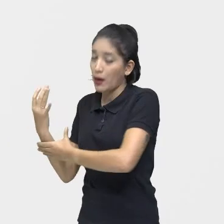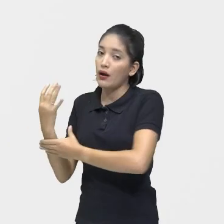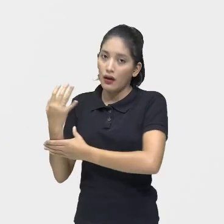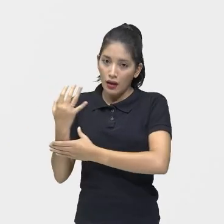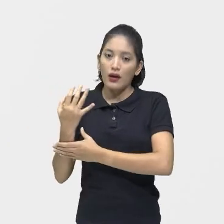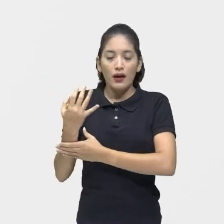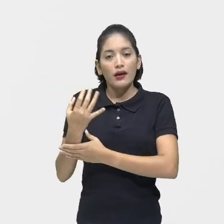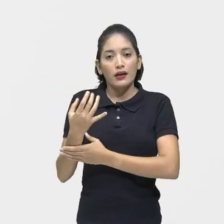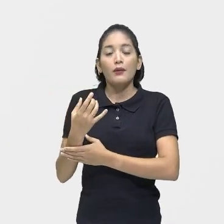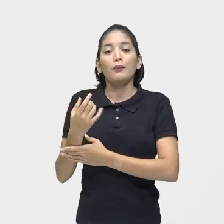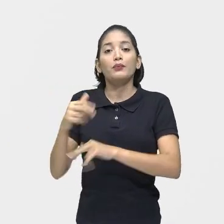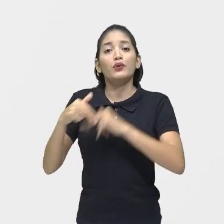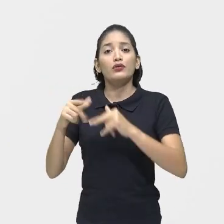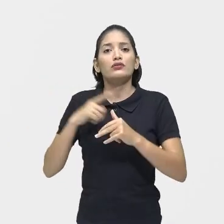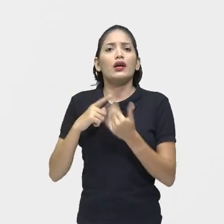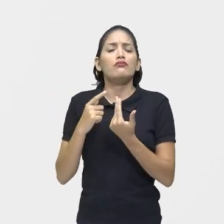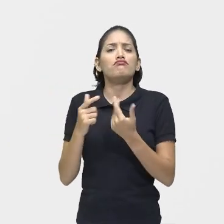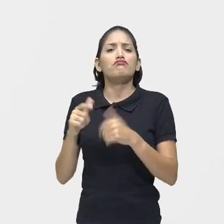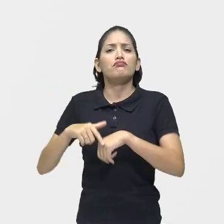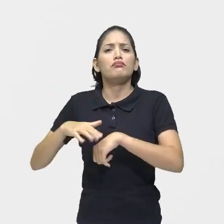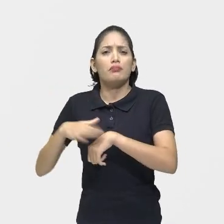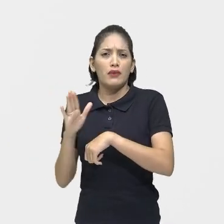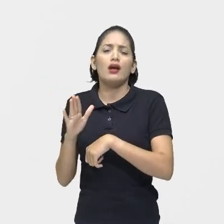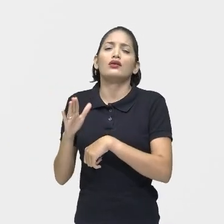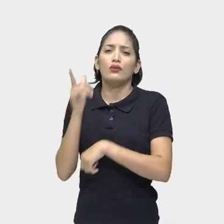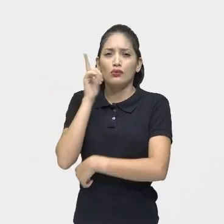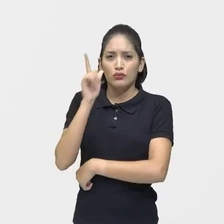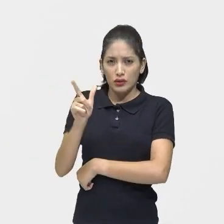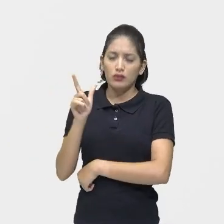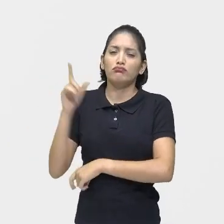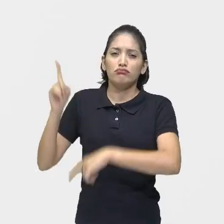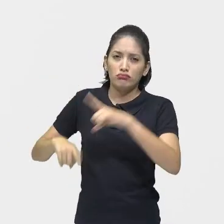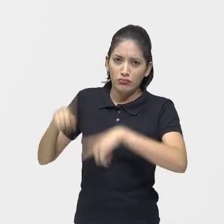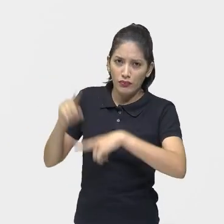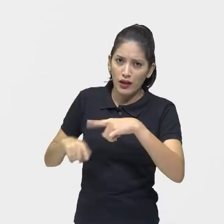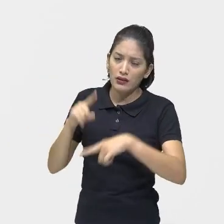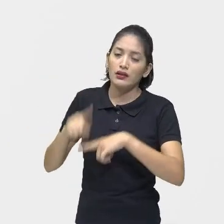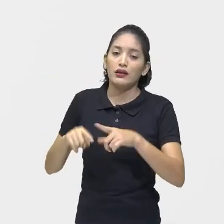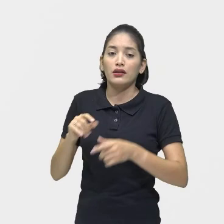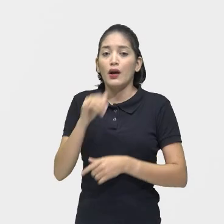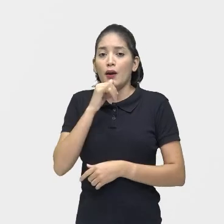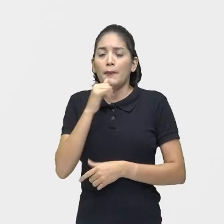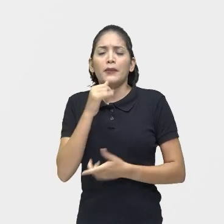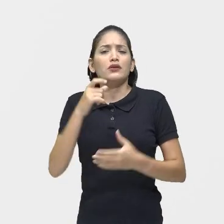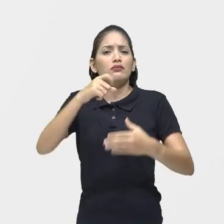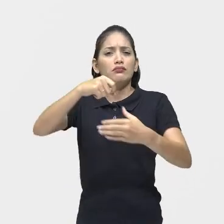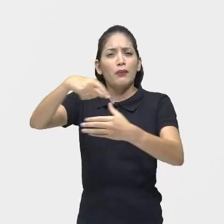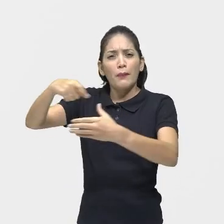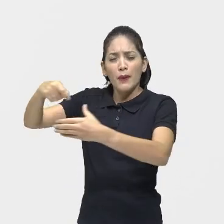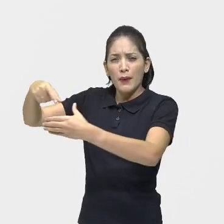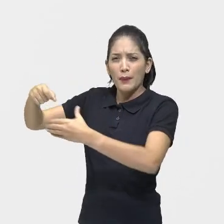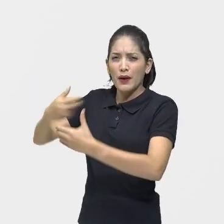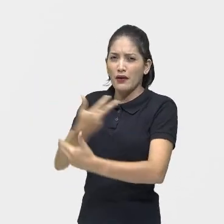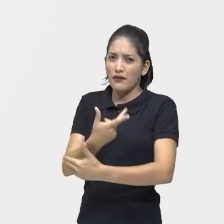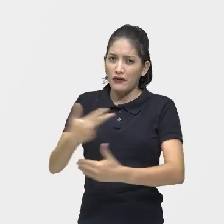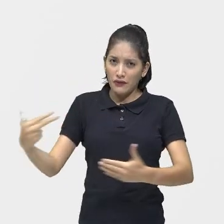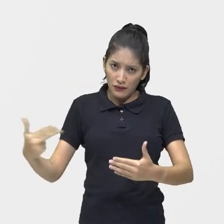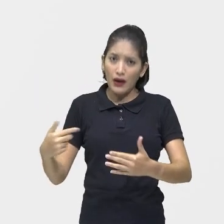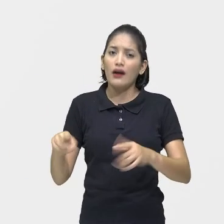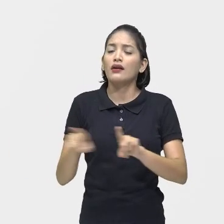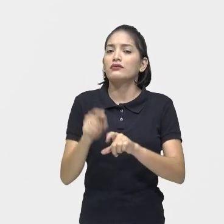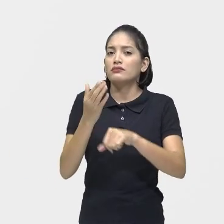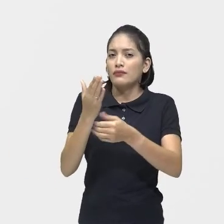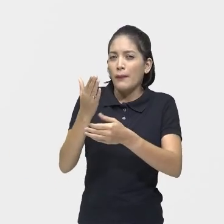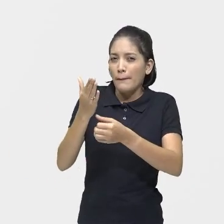elevada produtividade, tá bom? Então, a gente tem aí o cultivo do trigo, do centeio, cevada,